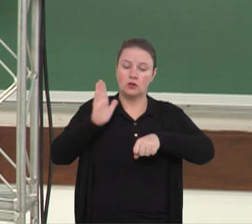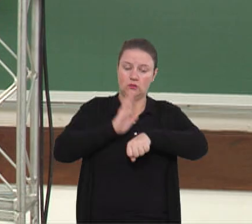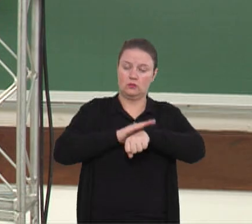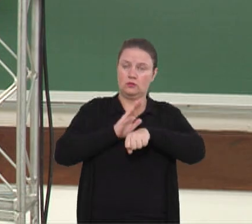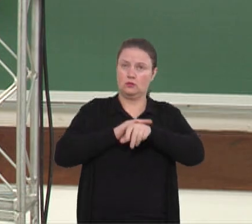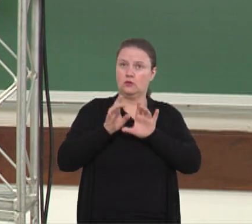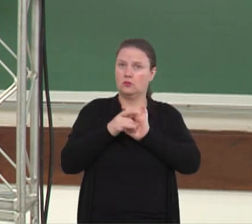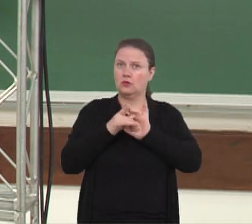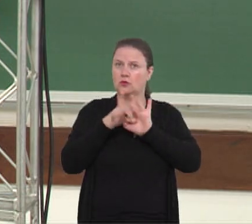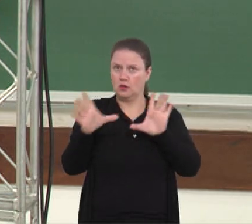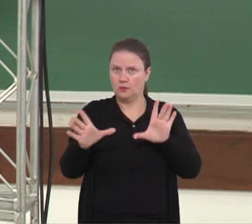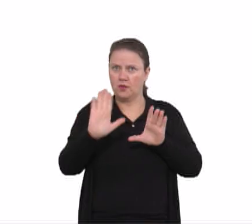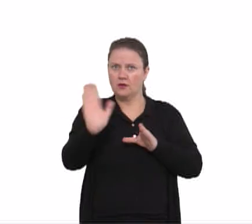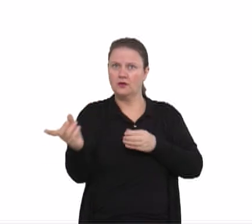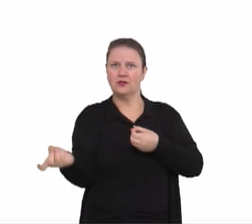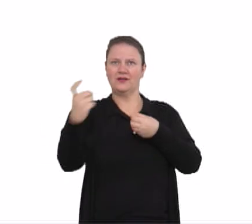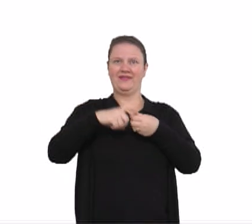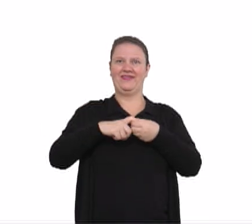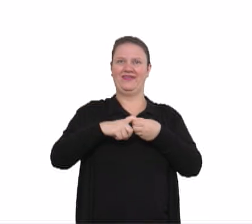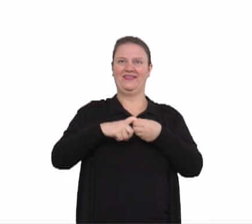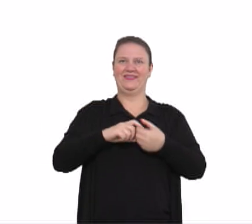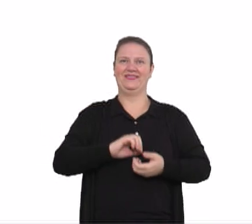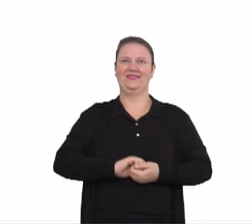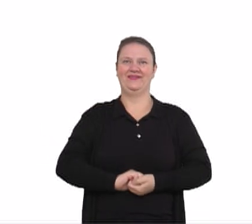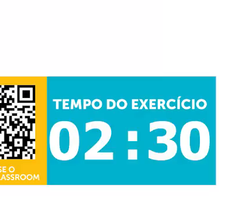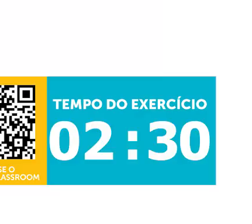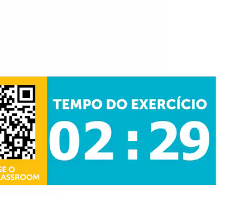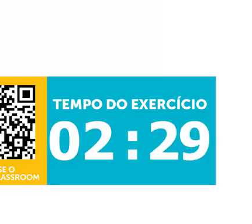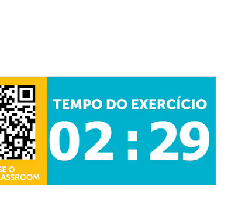a b ou b aoki